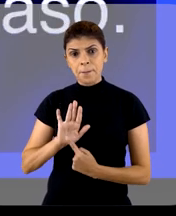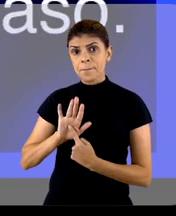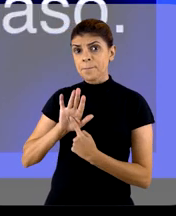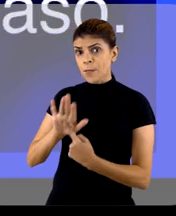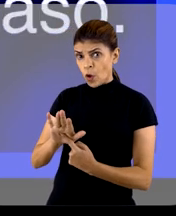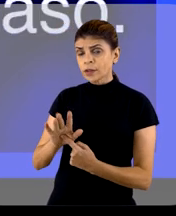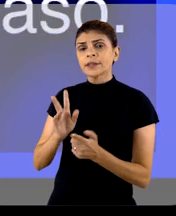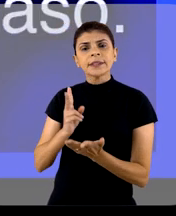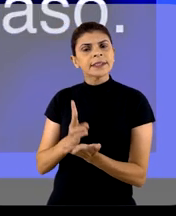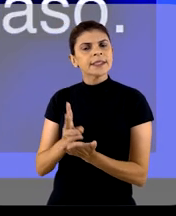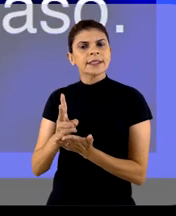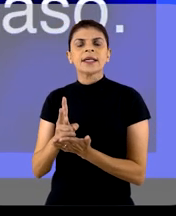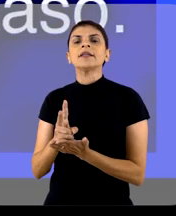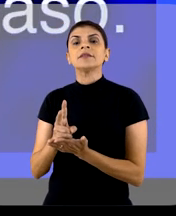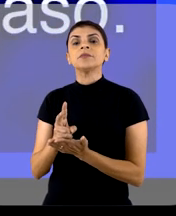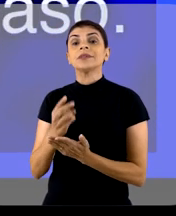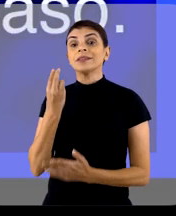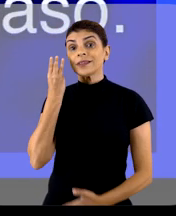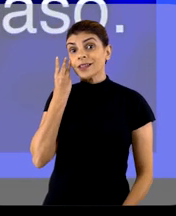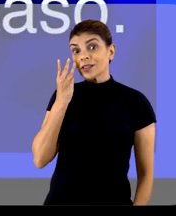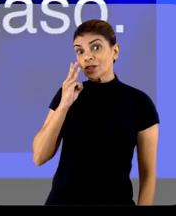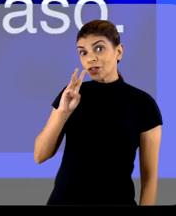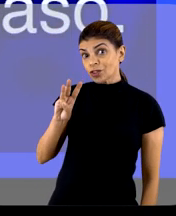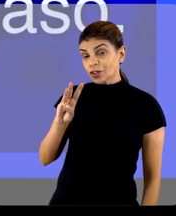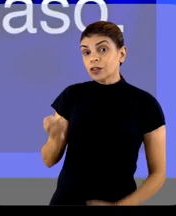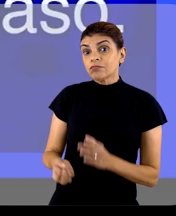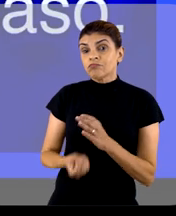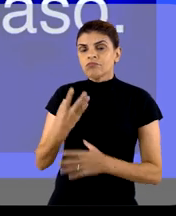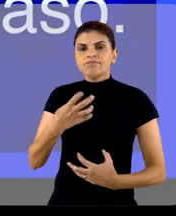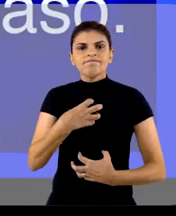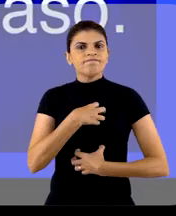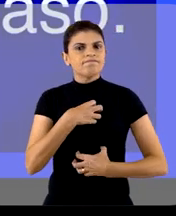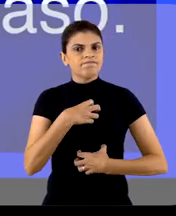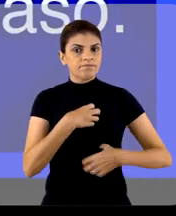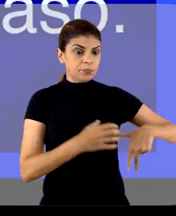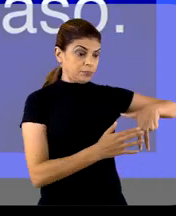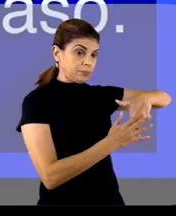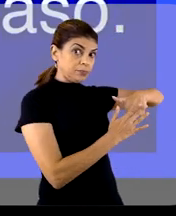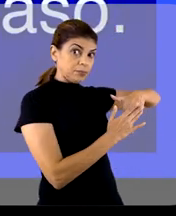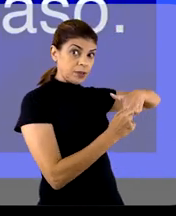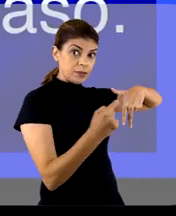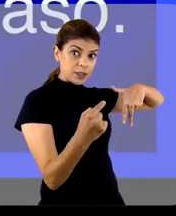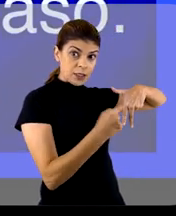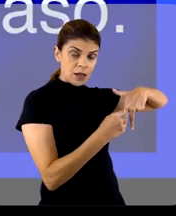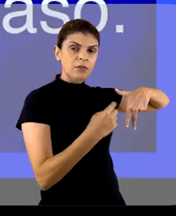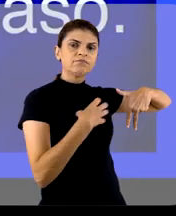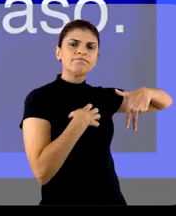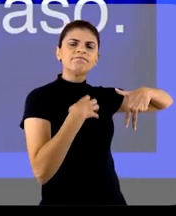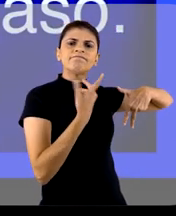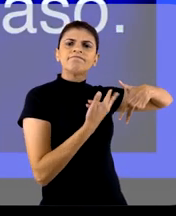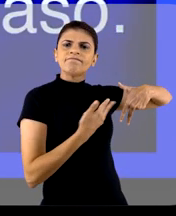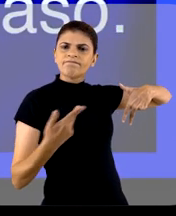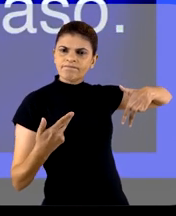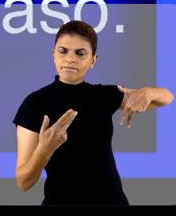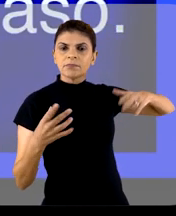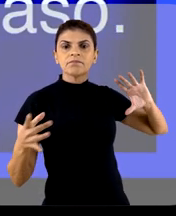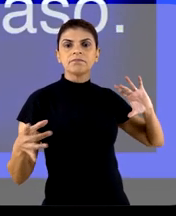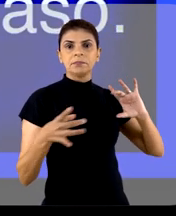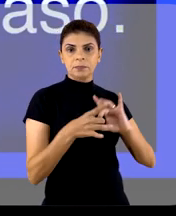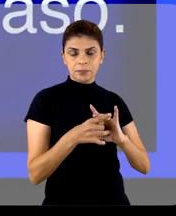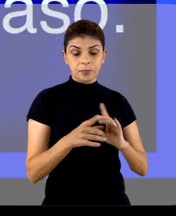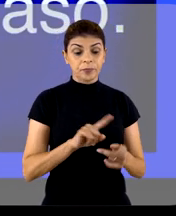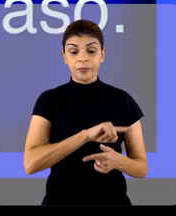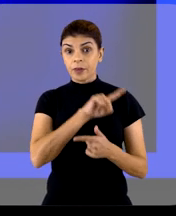as amostras devem ser recolhidas até 3 dias do surgimento de sintomas nos pacientes que se enquadram na definição de